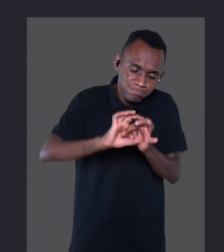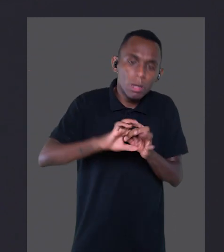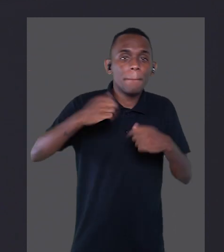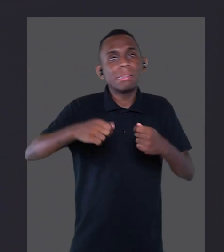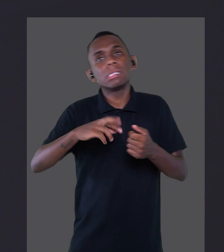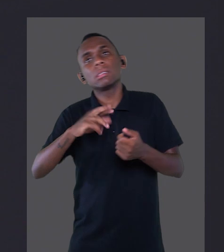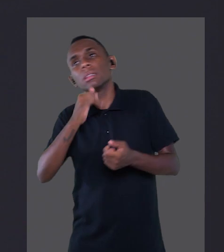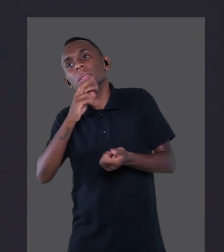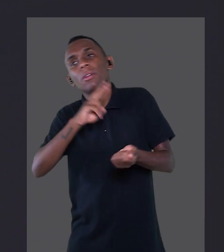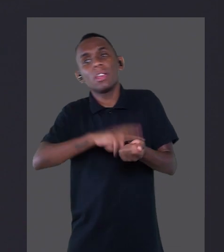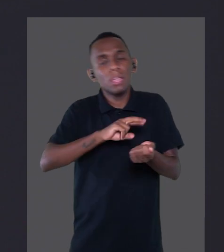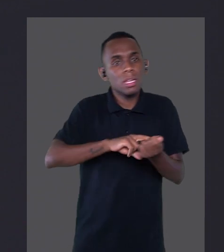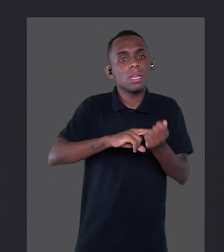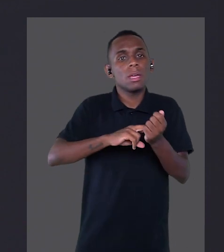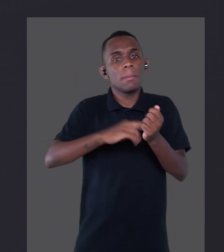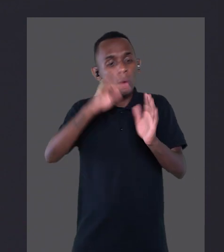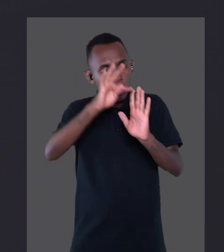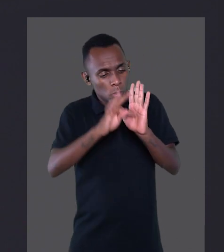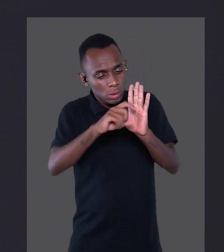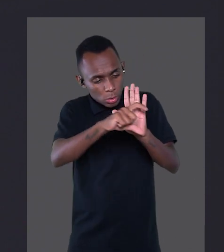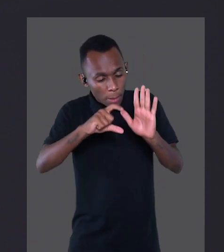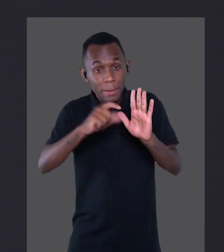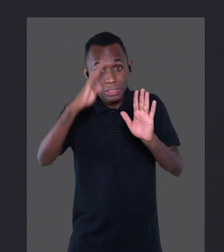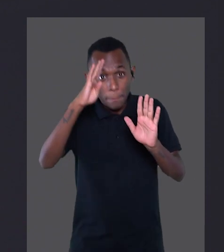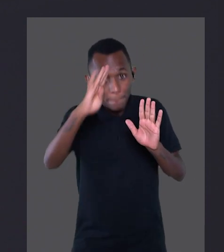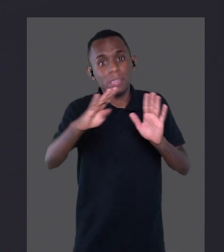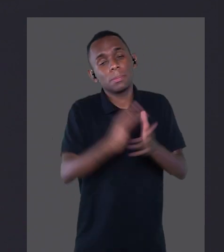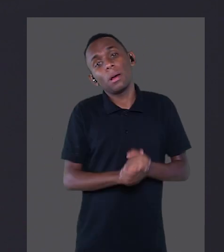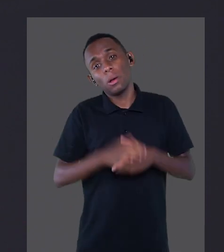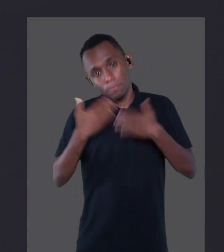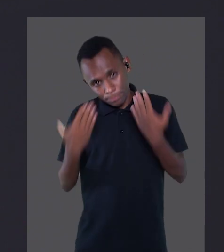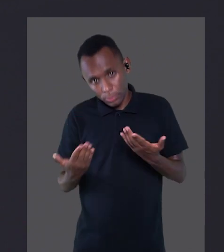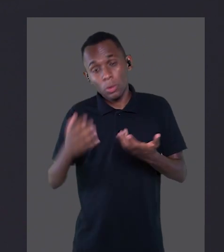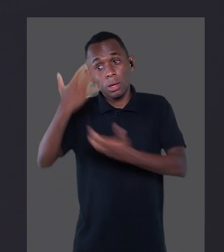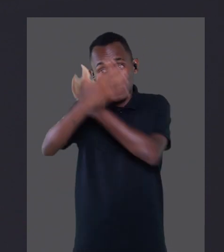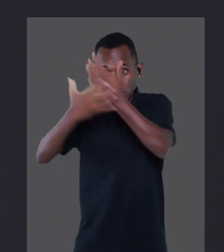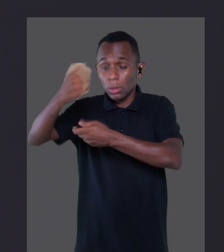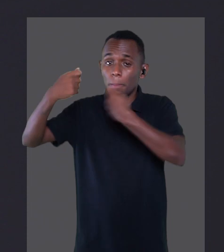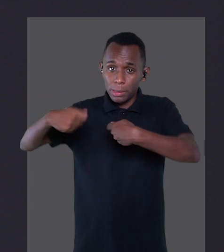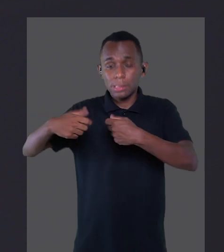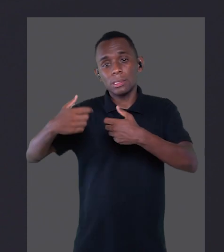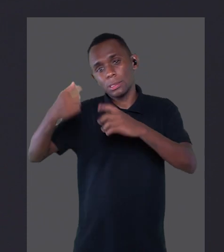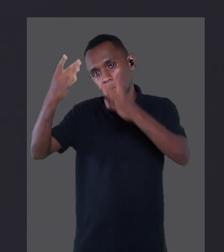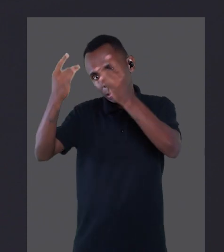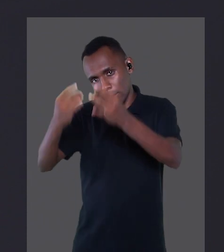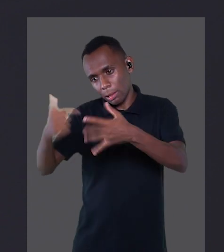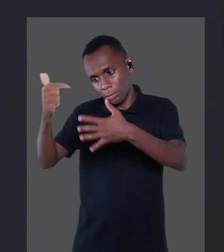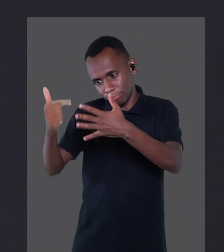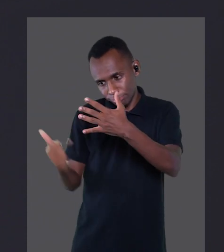rima, precisa ter um refrão, precisa ter uma série de coisas que o formato canção exige. Eu não digo nem que